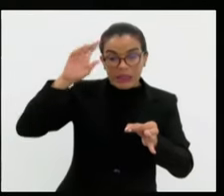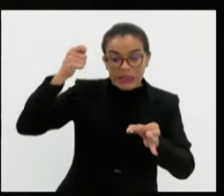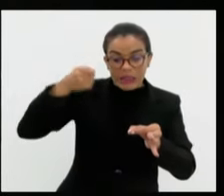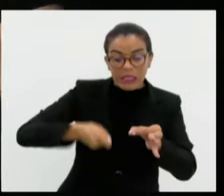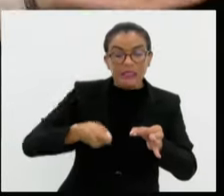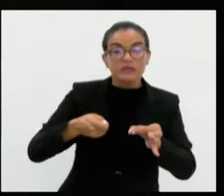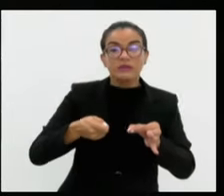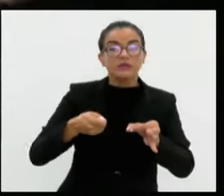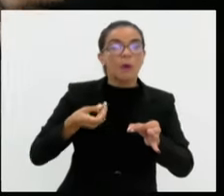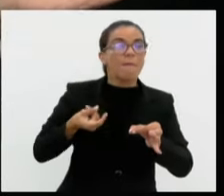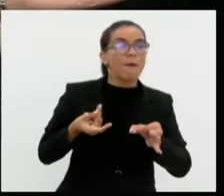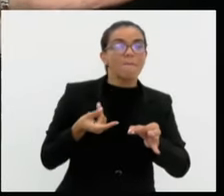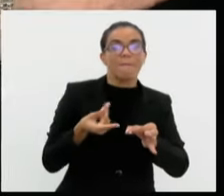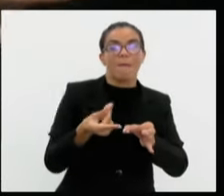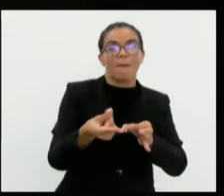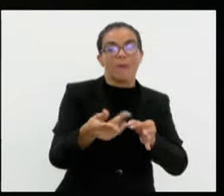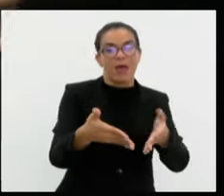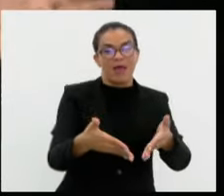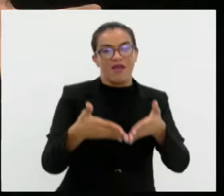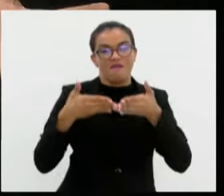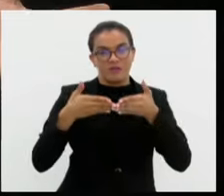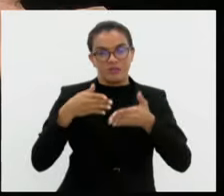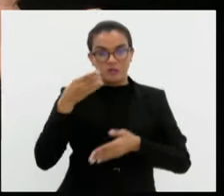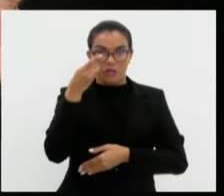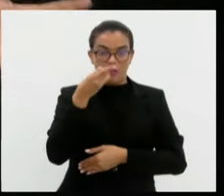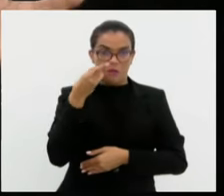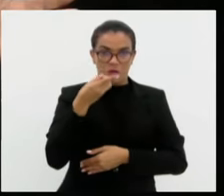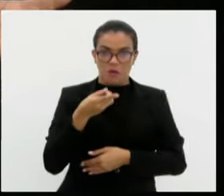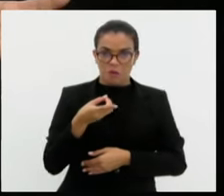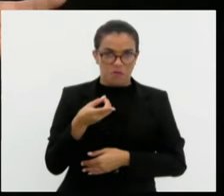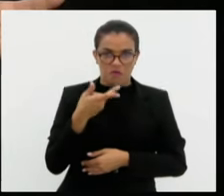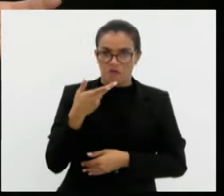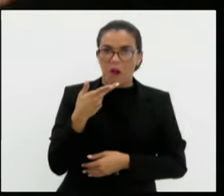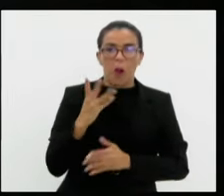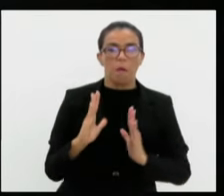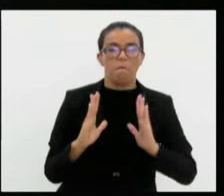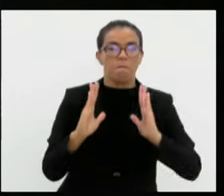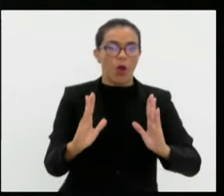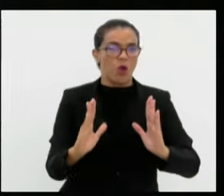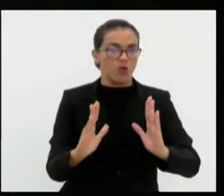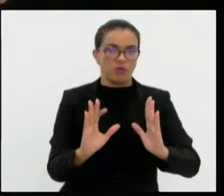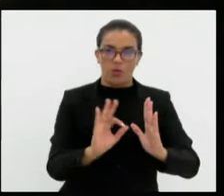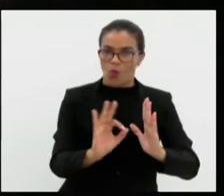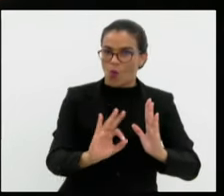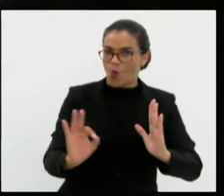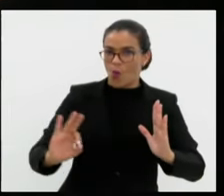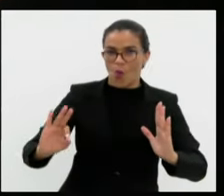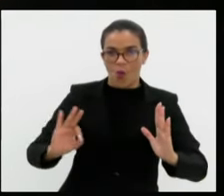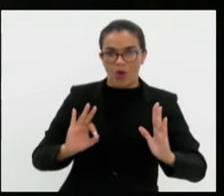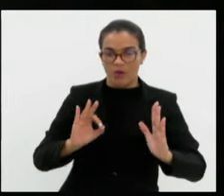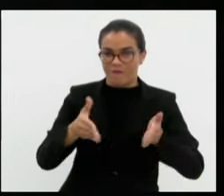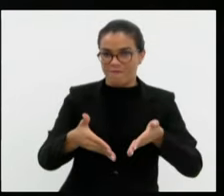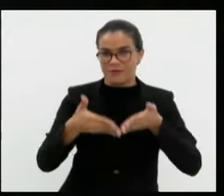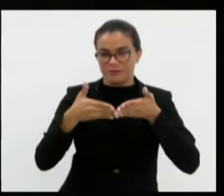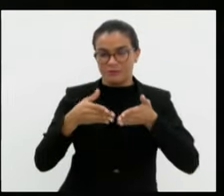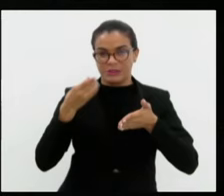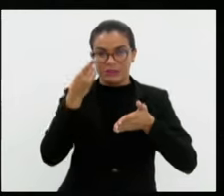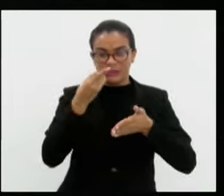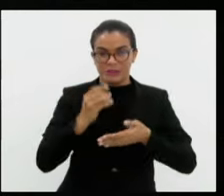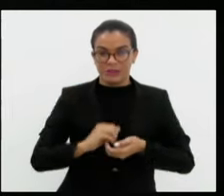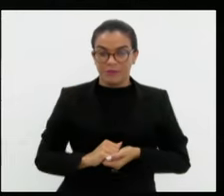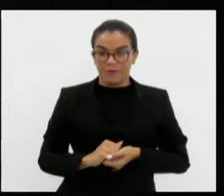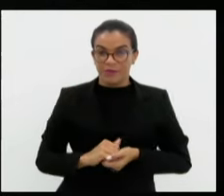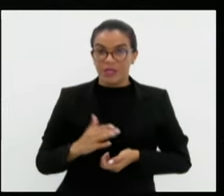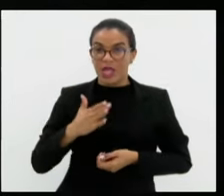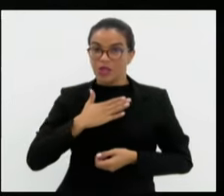tempo indeterminado, ou nem falou sobre a questão temporal, né, do afastamento da deputada Lucinha. E a